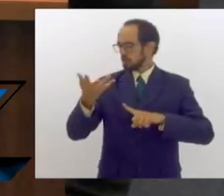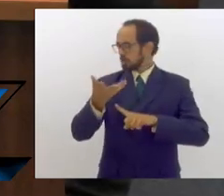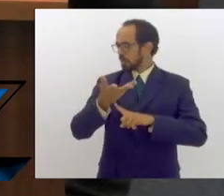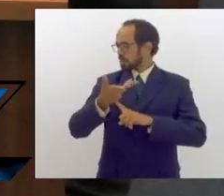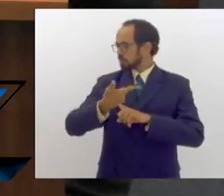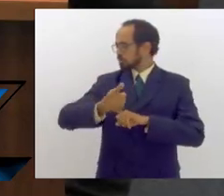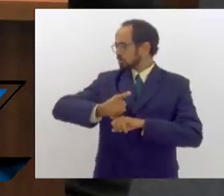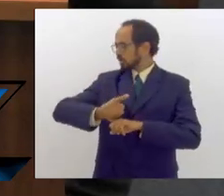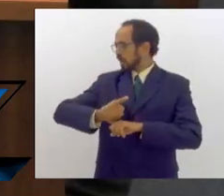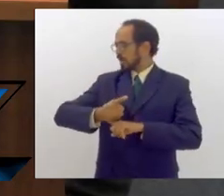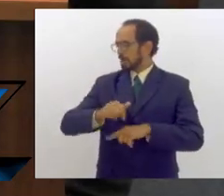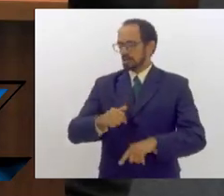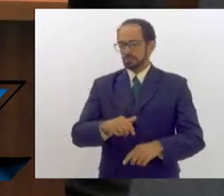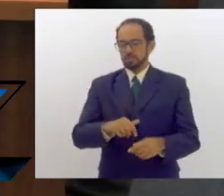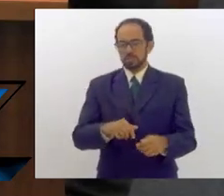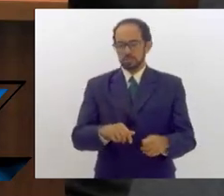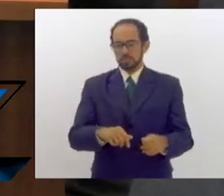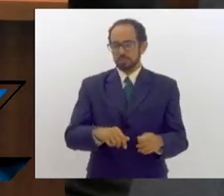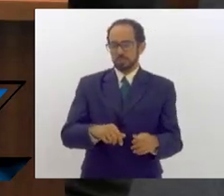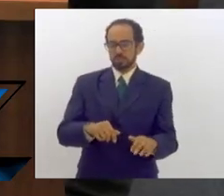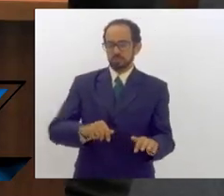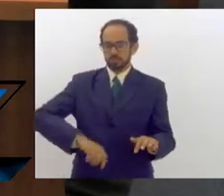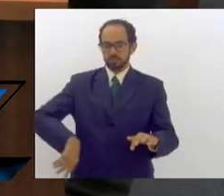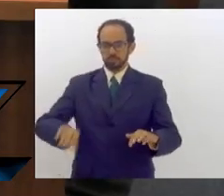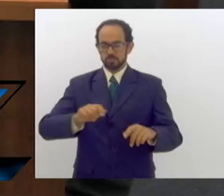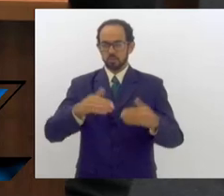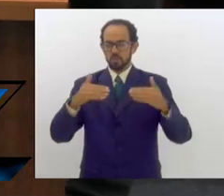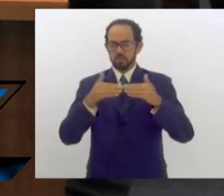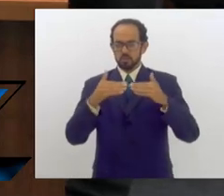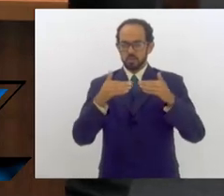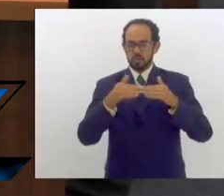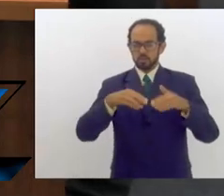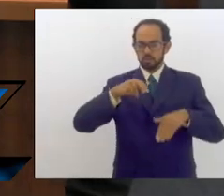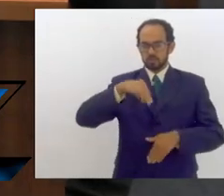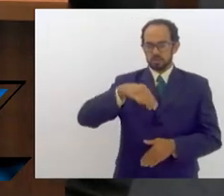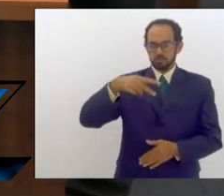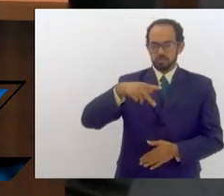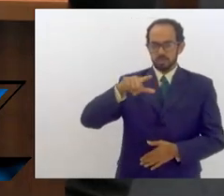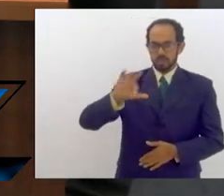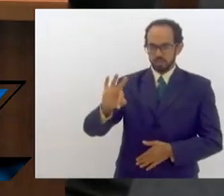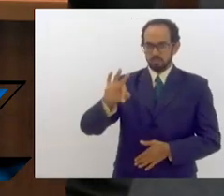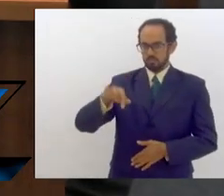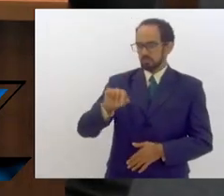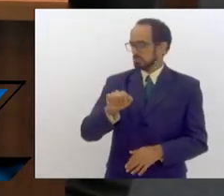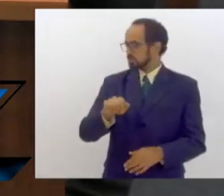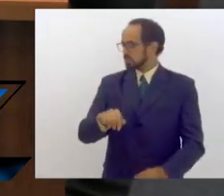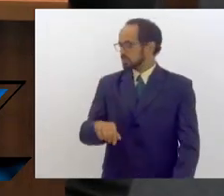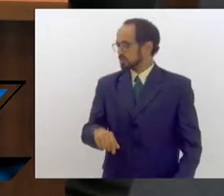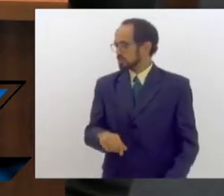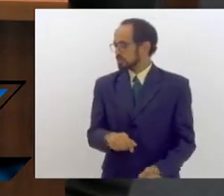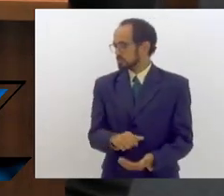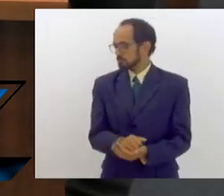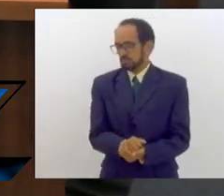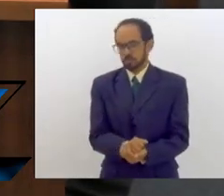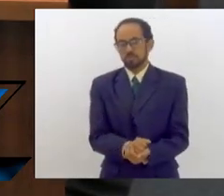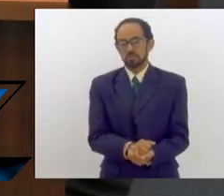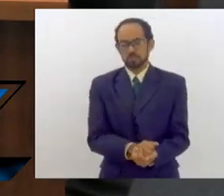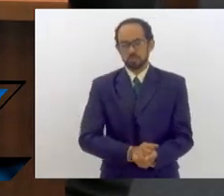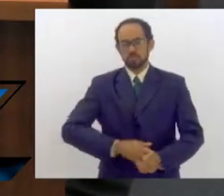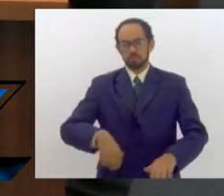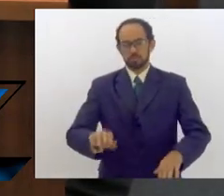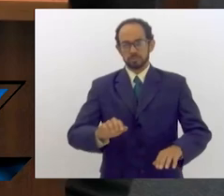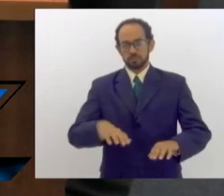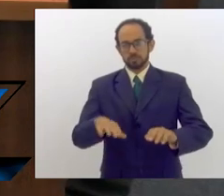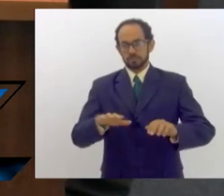um pedido de tombamento do prédio de acordo com o MPF tal medida busca combater o negacionismo